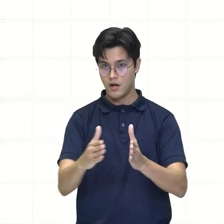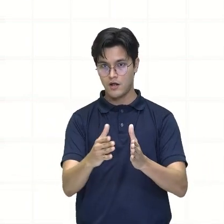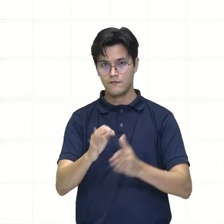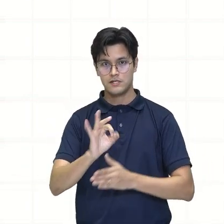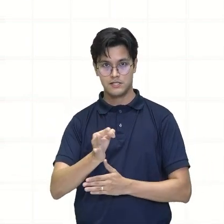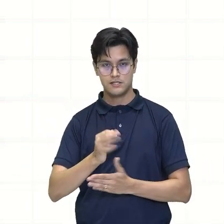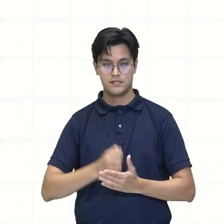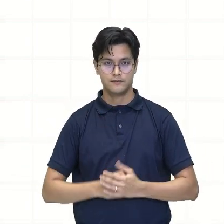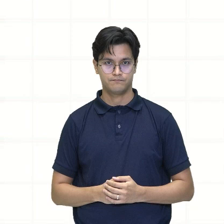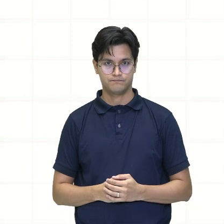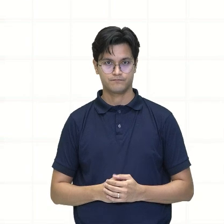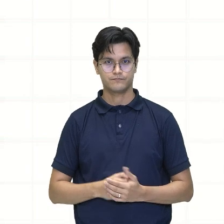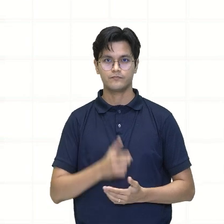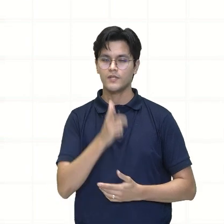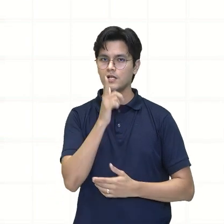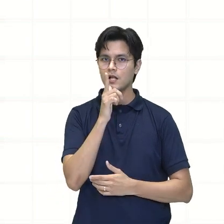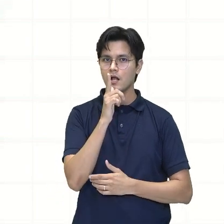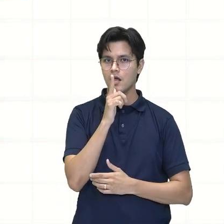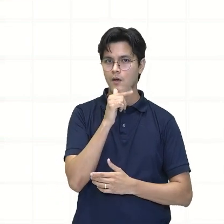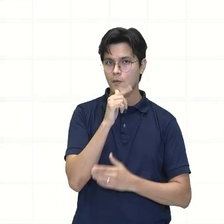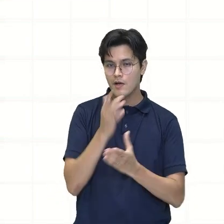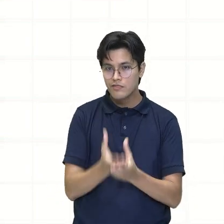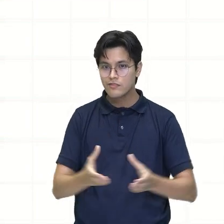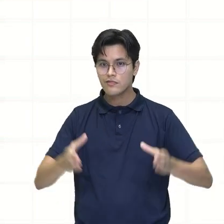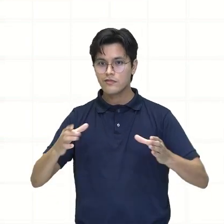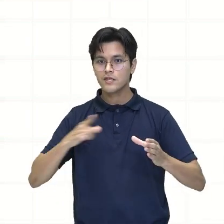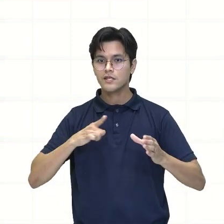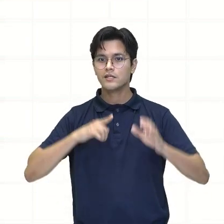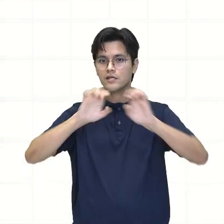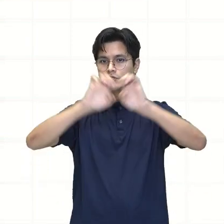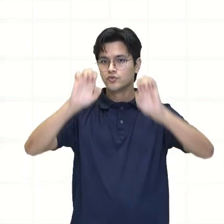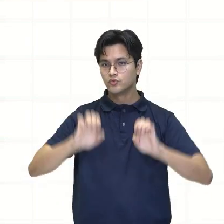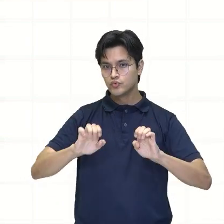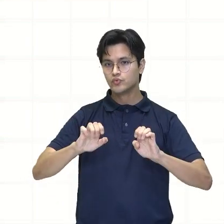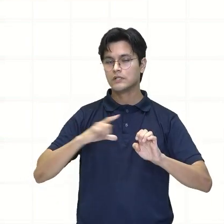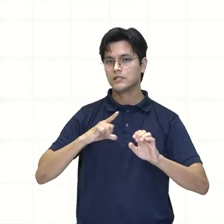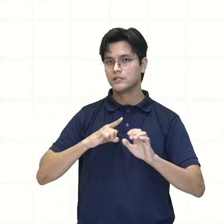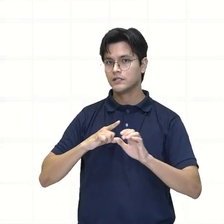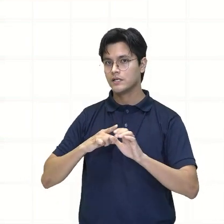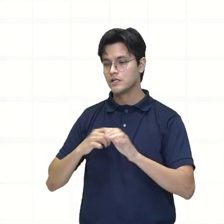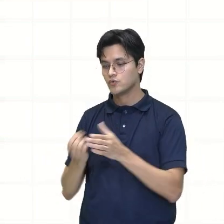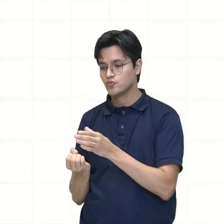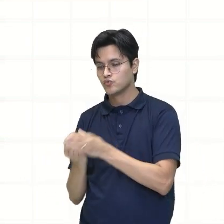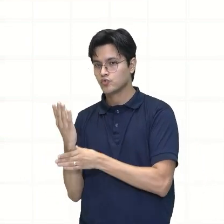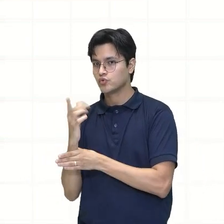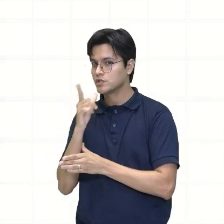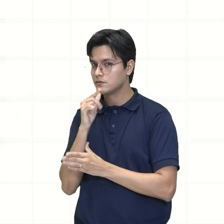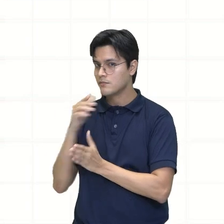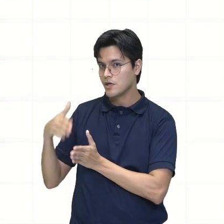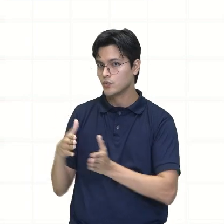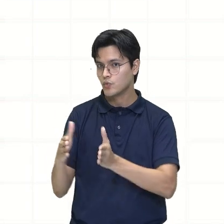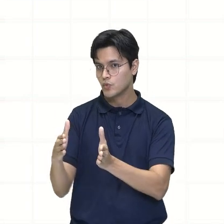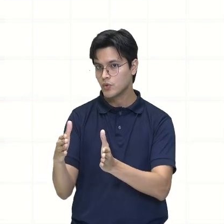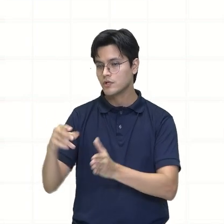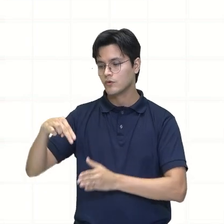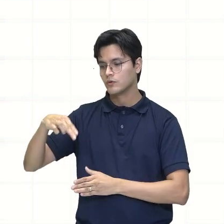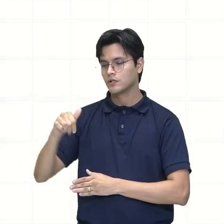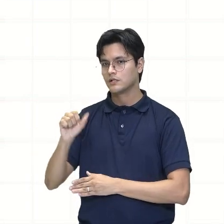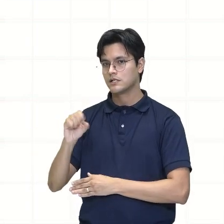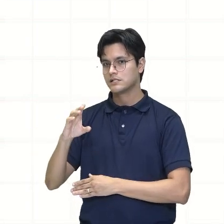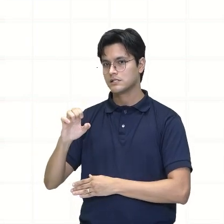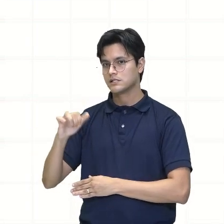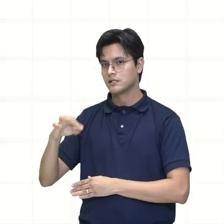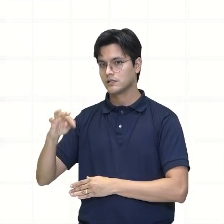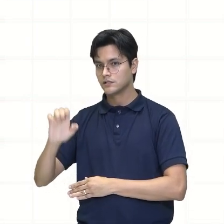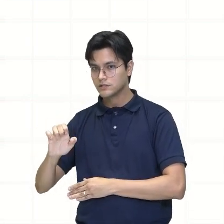seguinte estrutura, né? A gente observa ali a nascente do rio principal, né, onde que ele vai se formar,